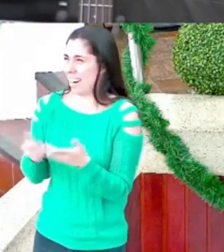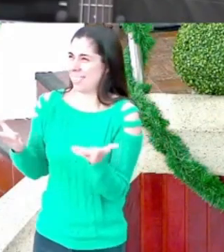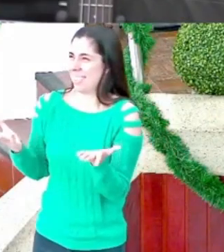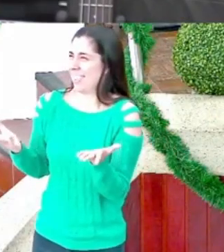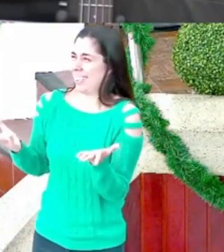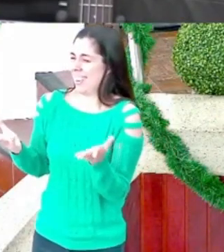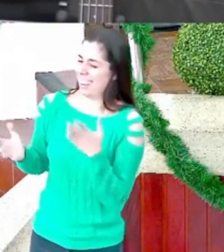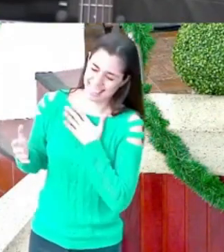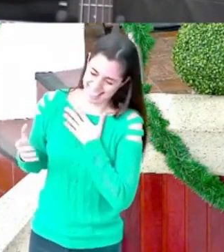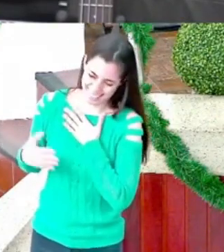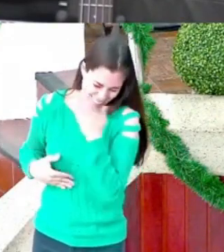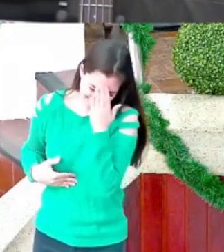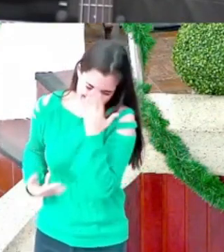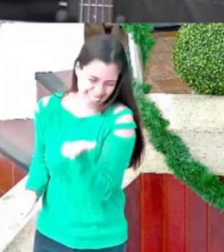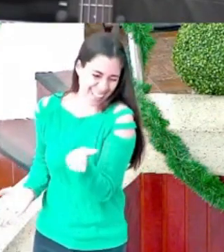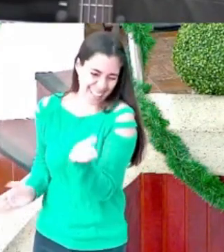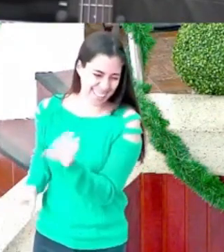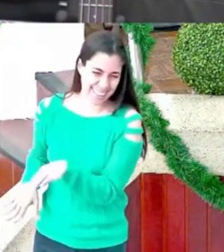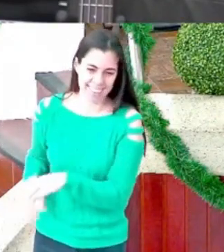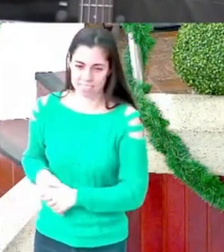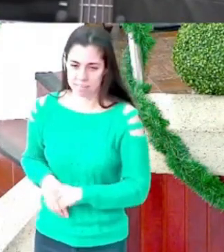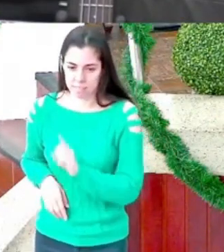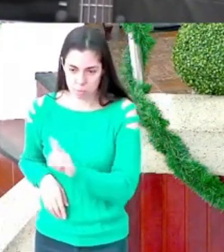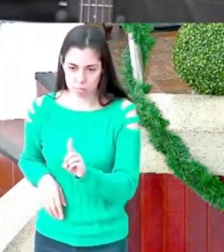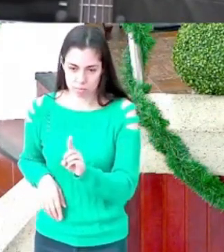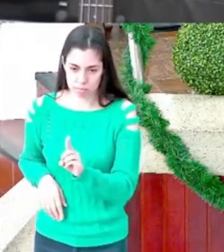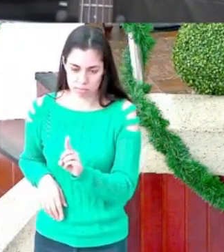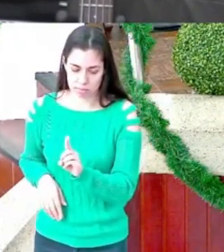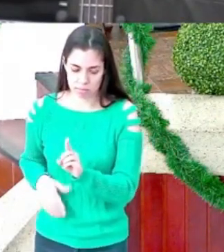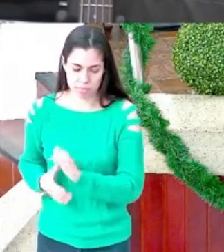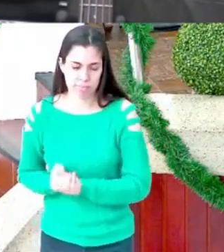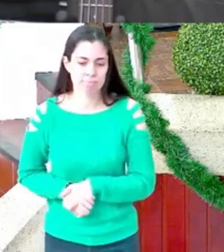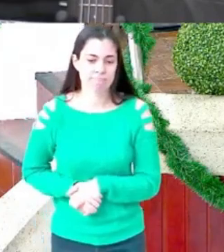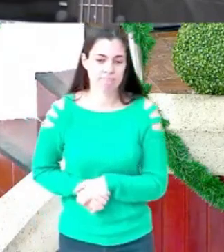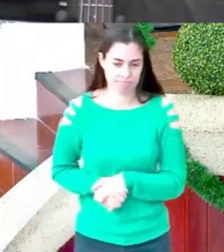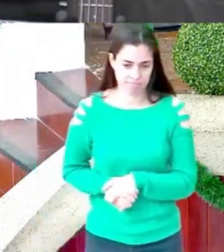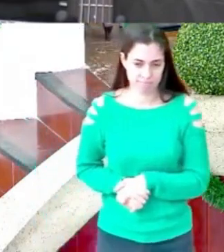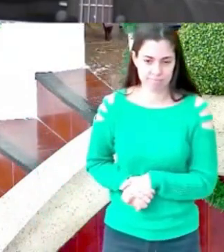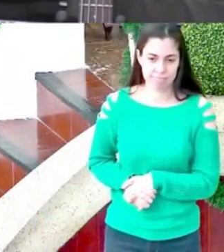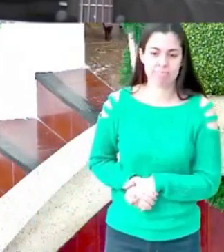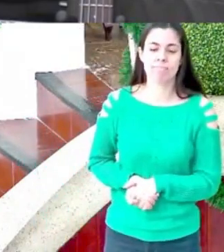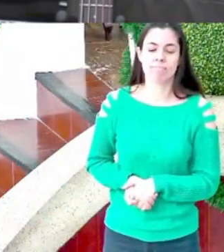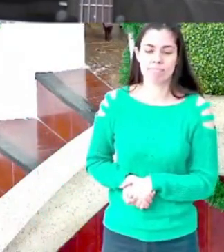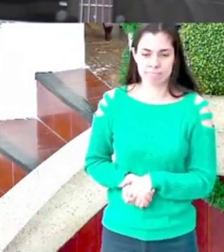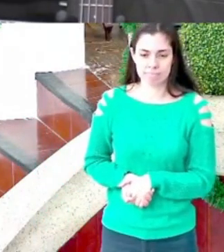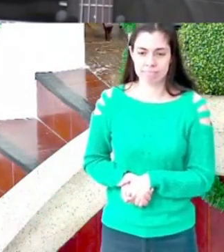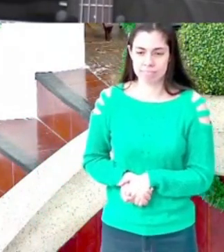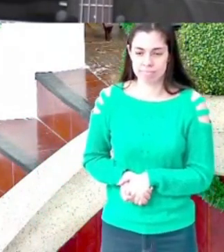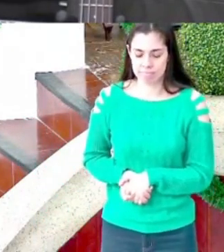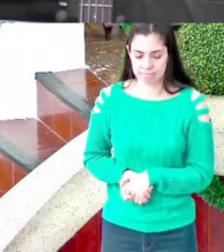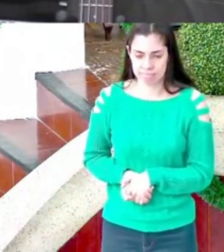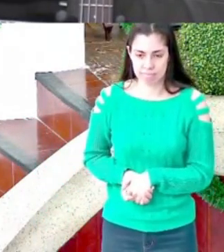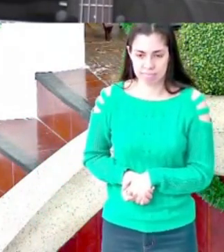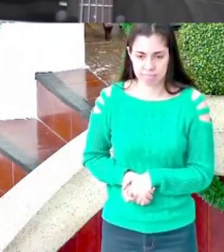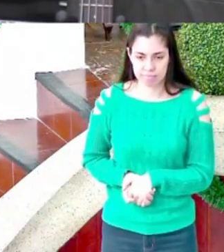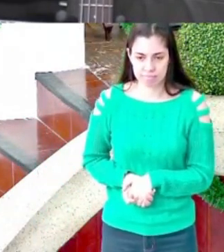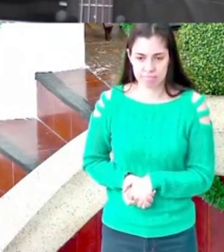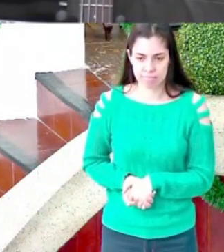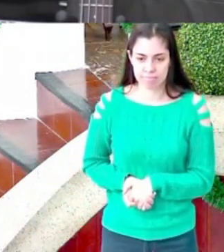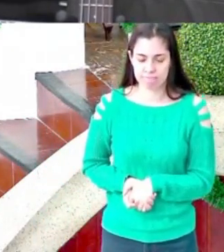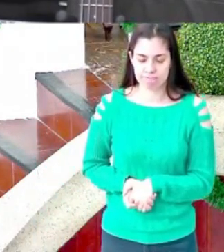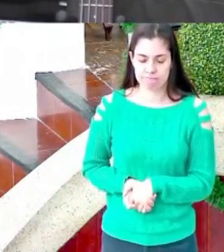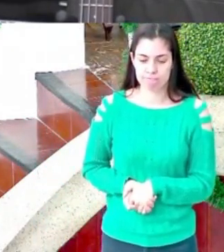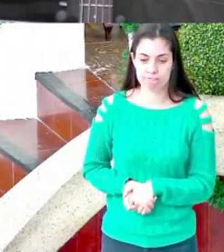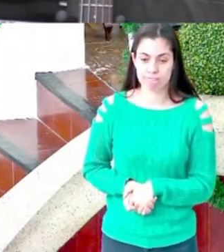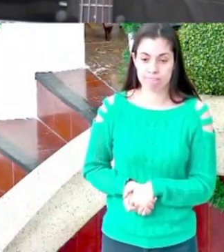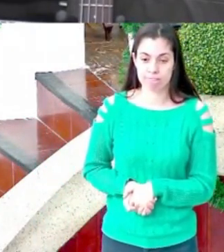alguma coisa está disputando pela primazia do nosso coração. Não precisamos do reconhecimento dos